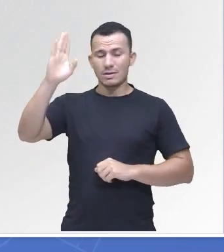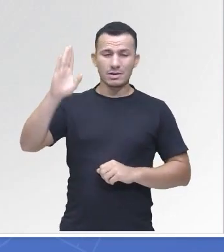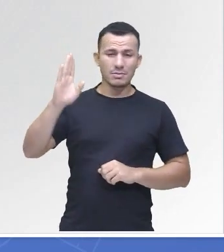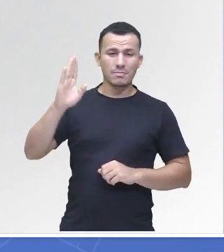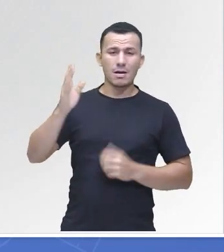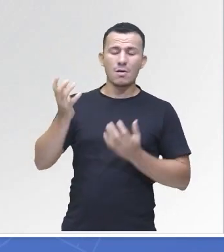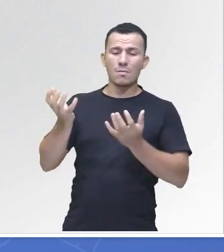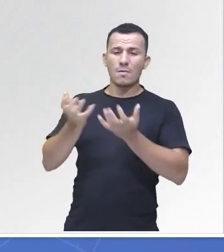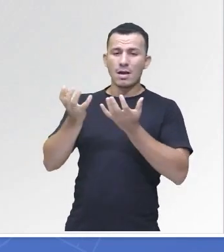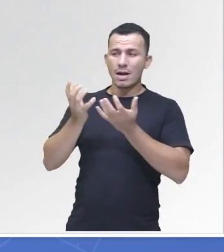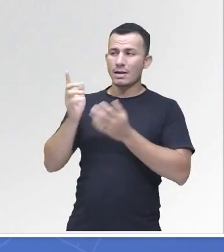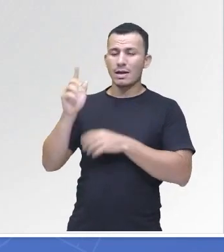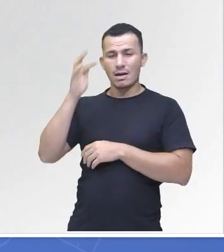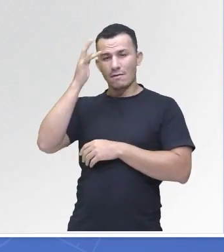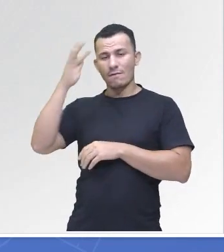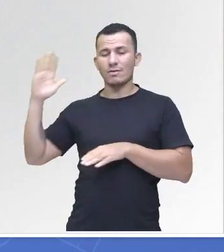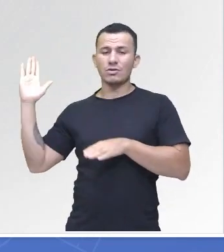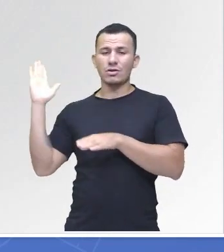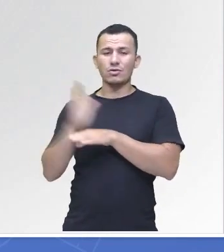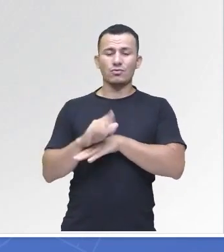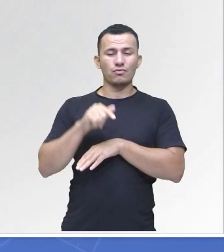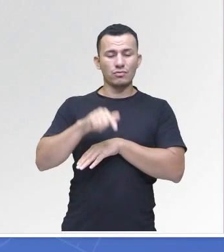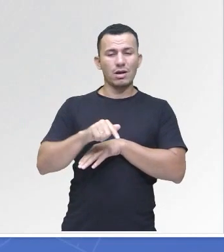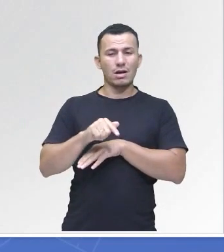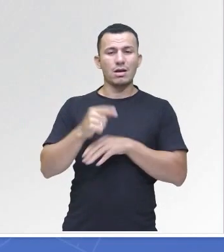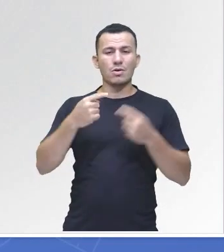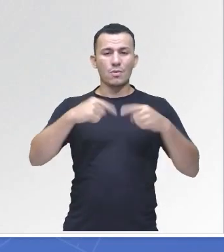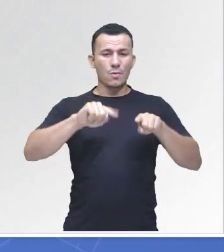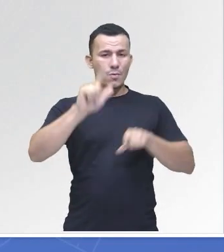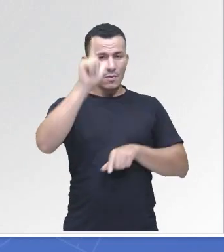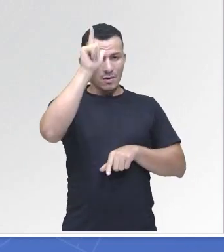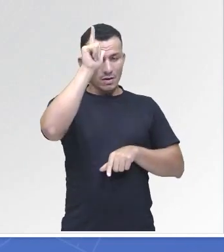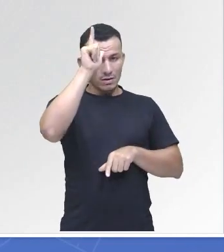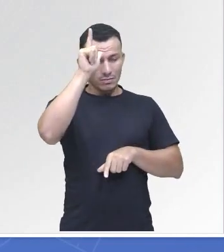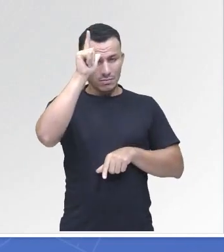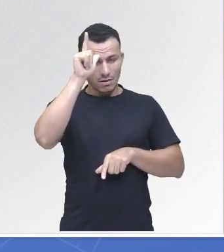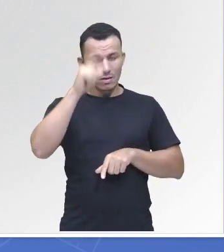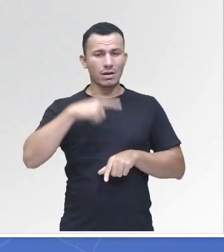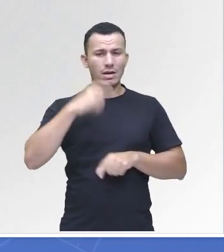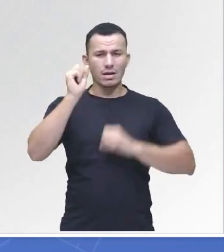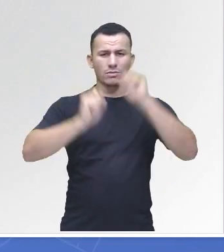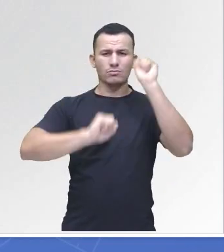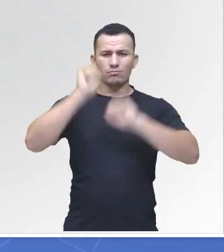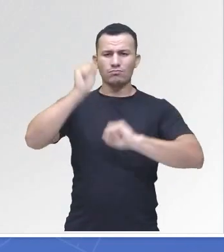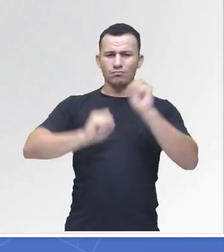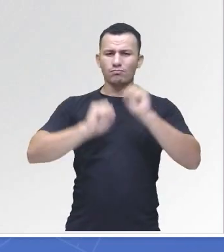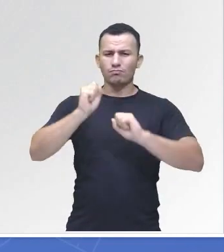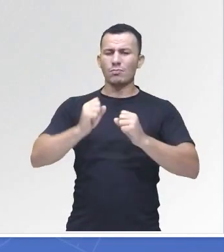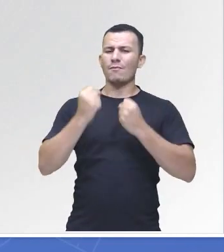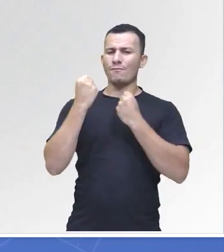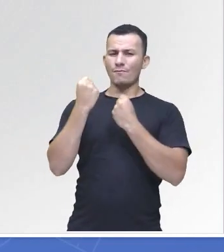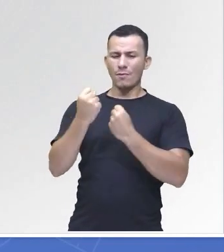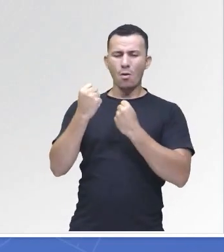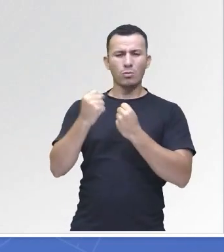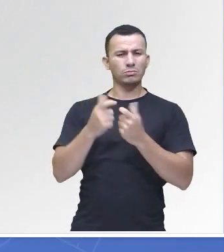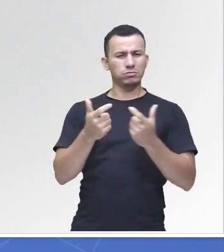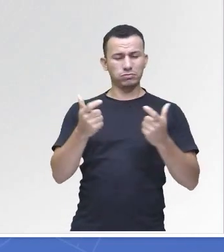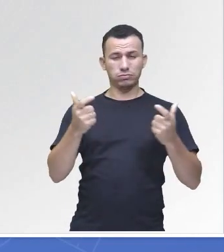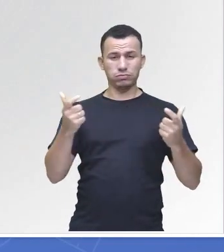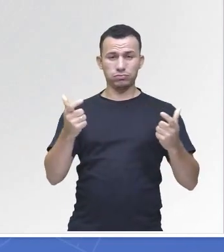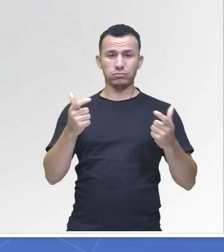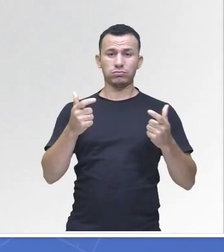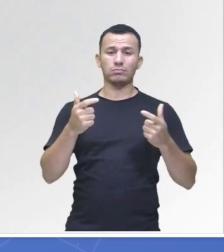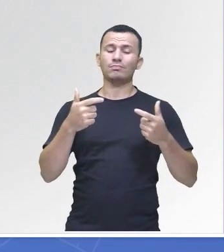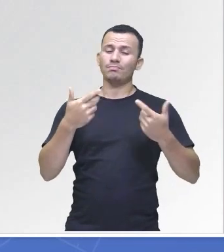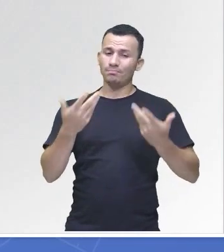a expansão alemã, a Alemanha que vem com uma indústria muito forte e seria aí uma